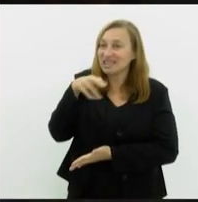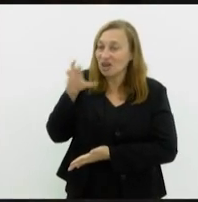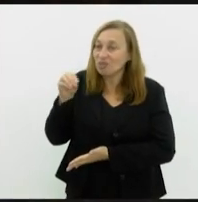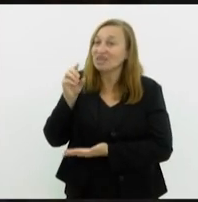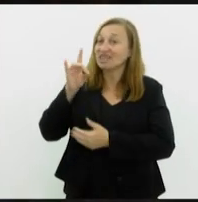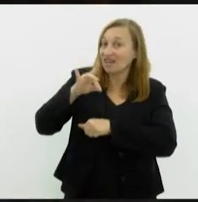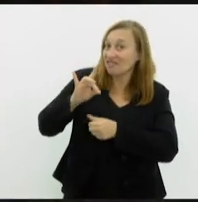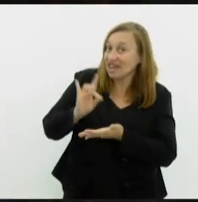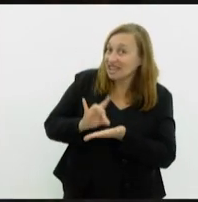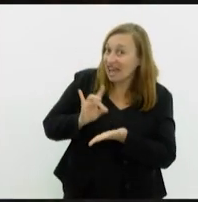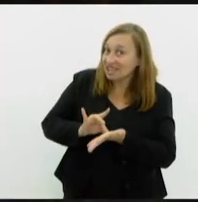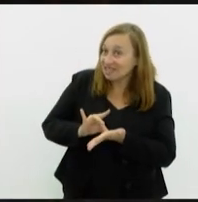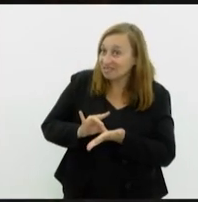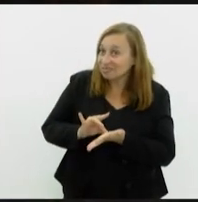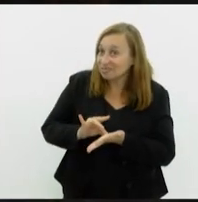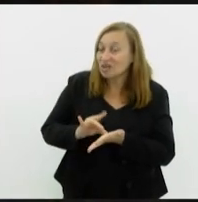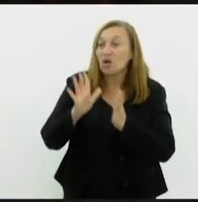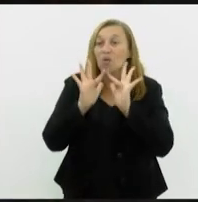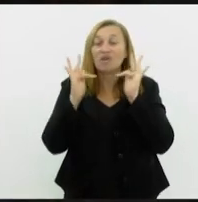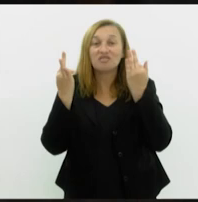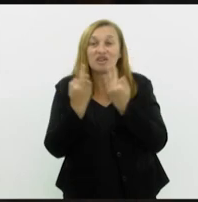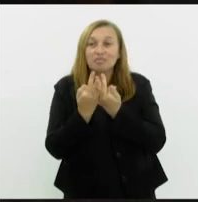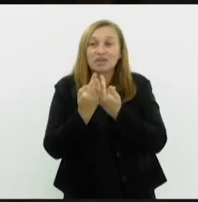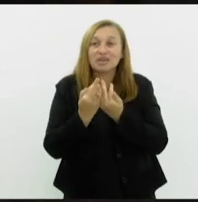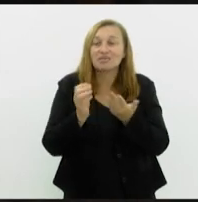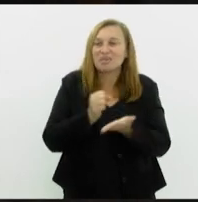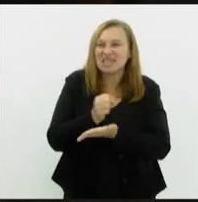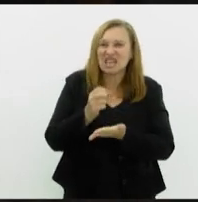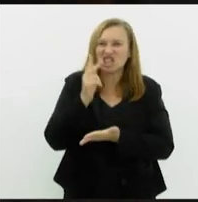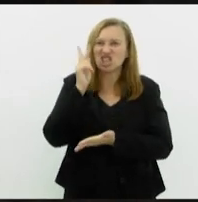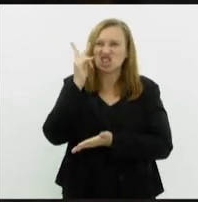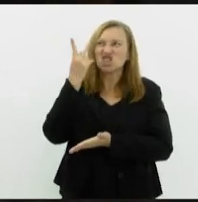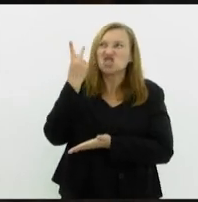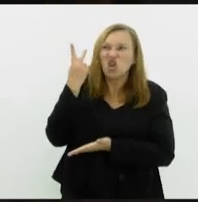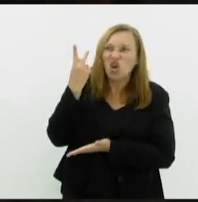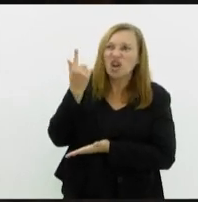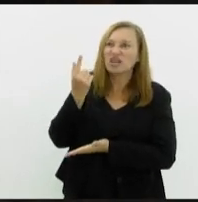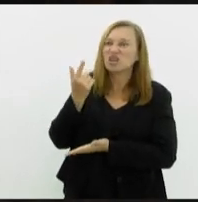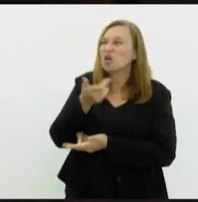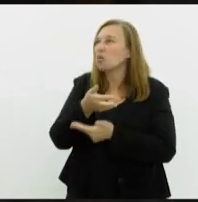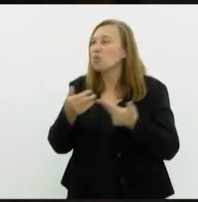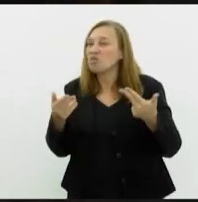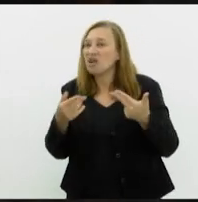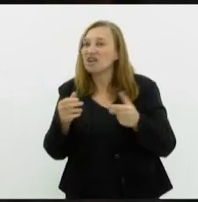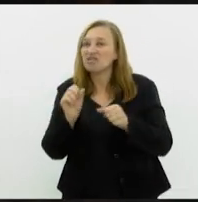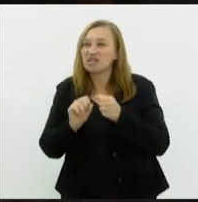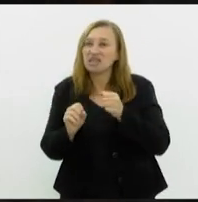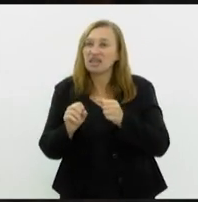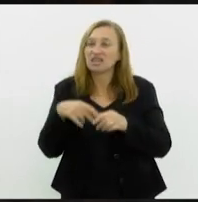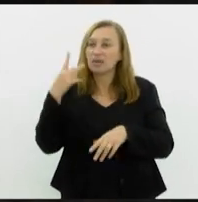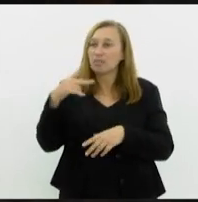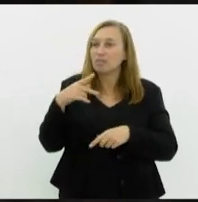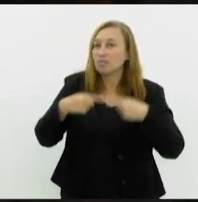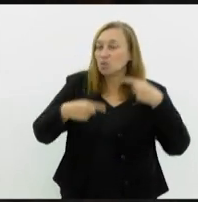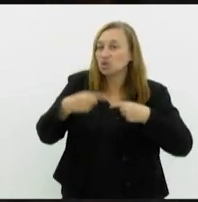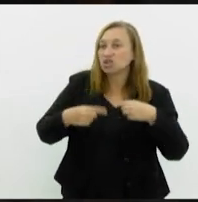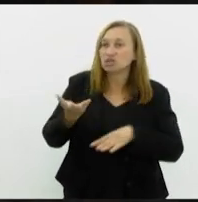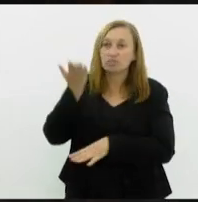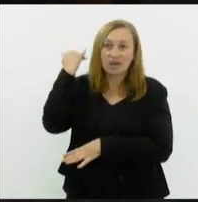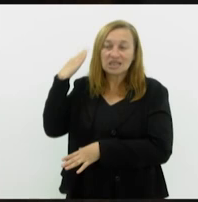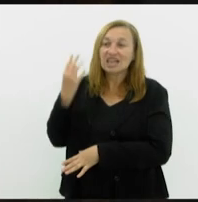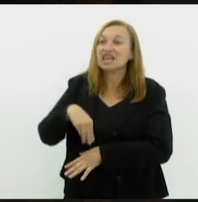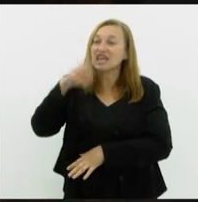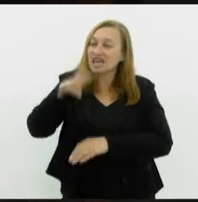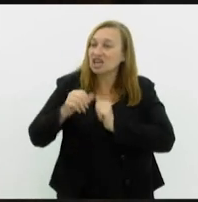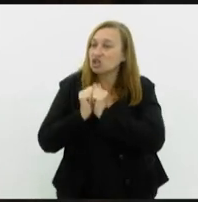verdade, não é uma família baseada em historinha, como muitos fizeram na política do passado, e quem anda